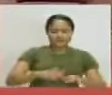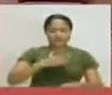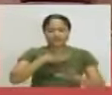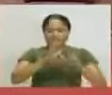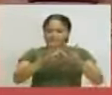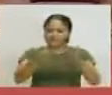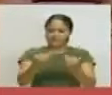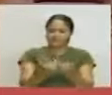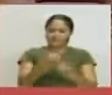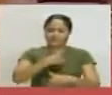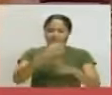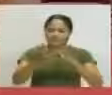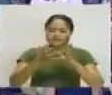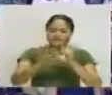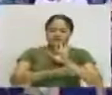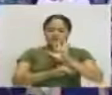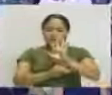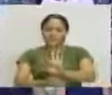lhe representar.